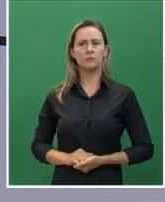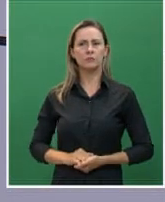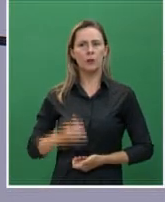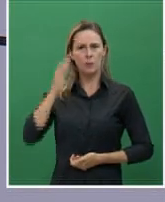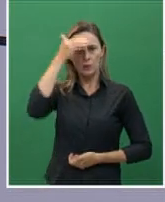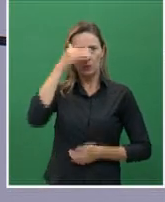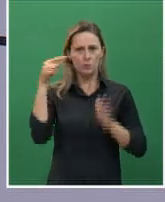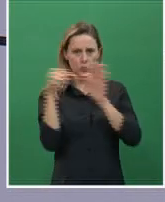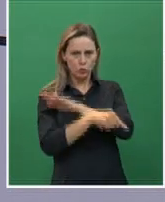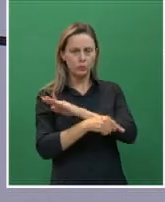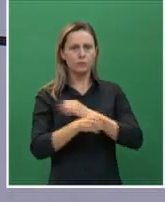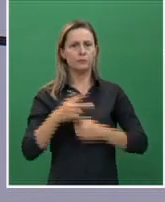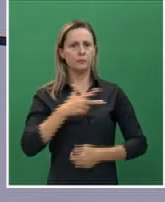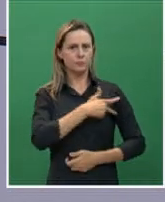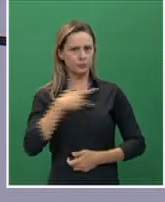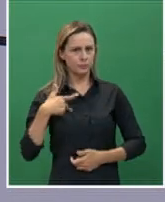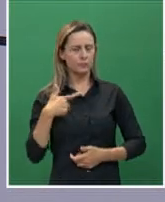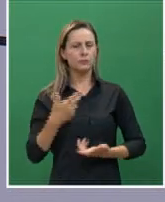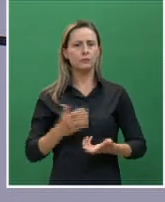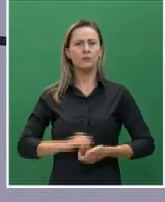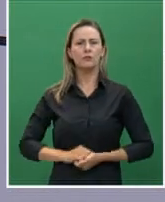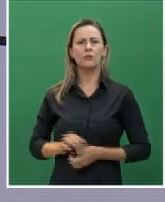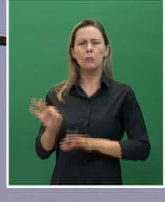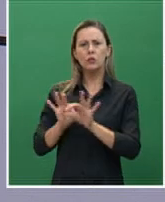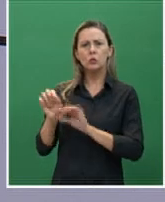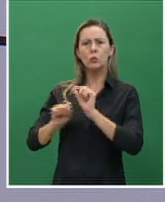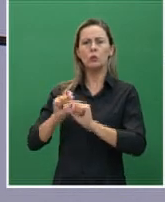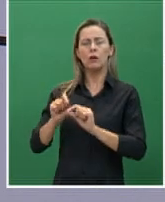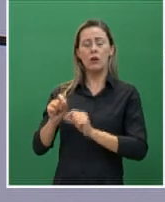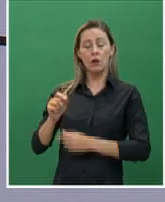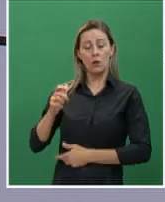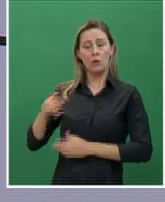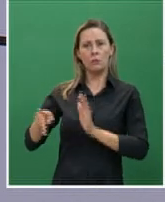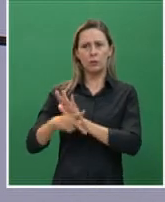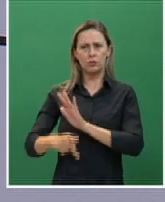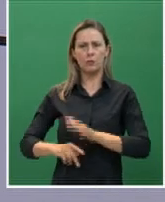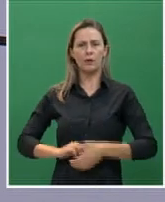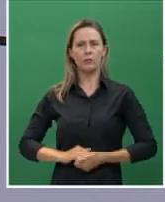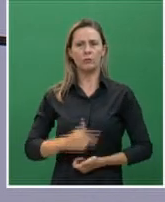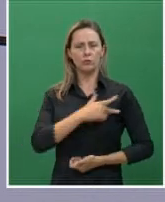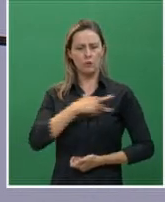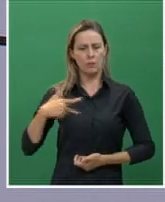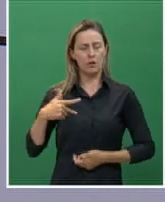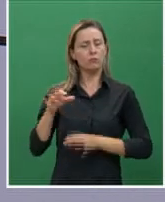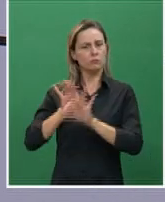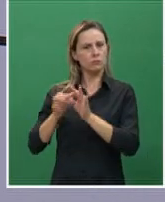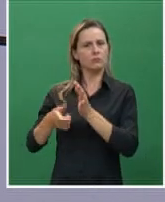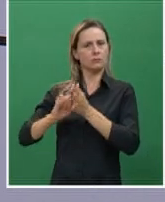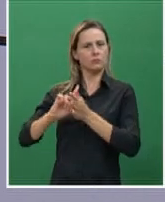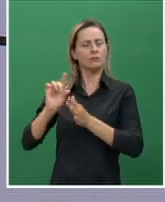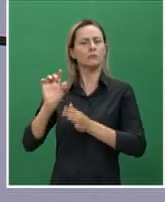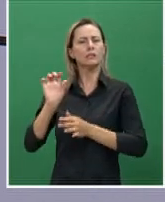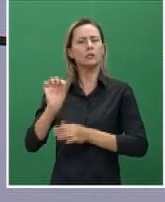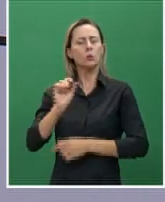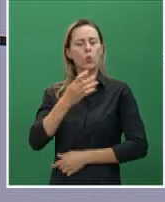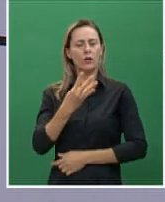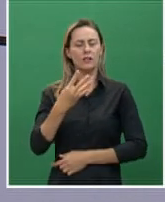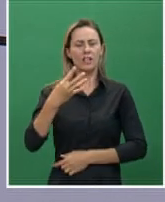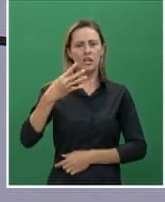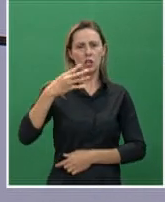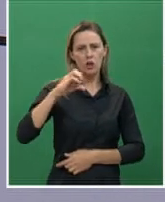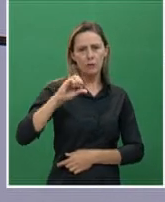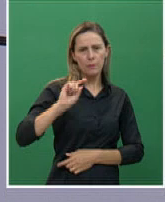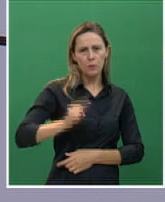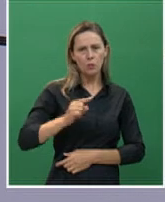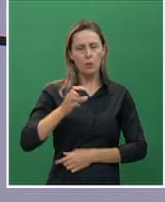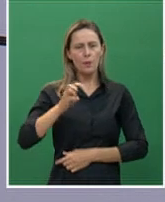destacar que o parque de sopa mas foi planejado inclusive na gestão do Prefeito João Paulo foi ele que desapropriou da família cuma a primeira área de 49 mil